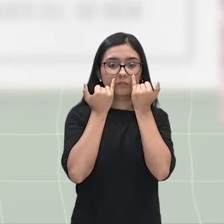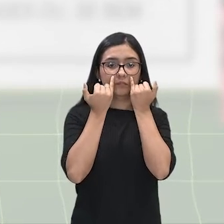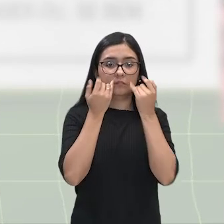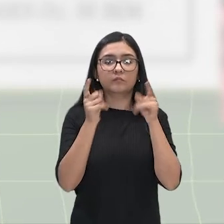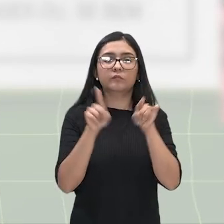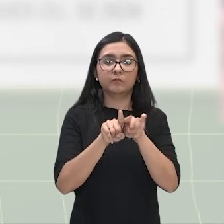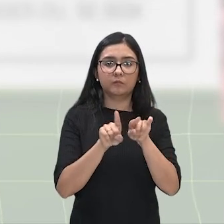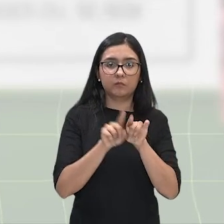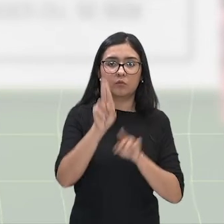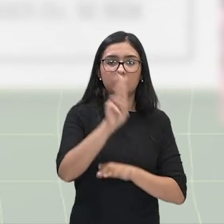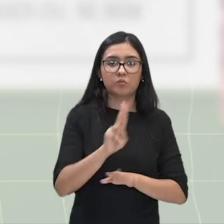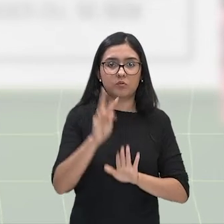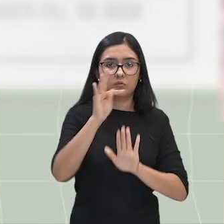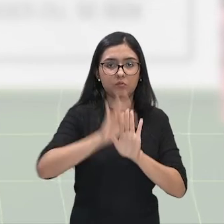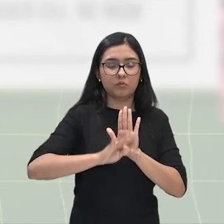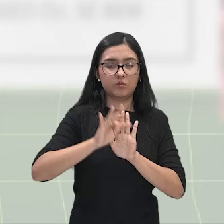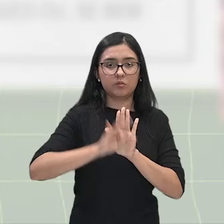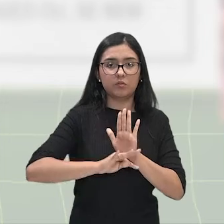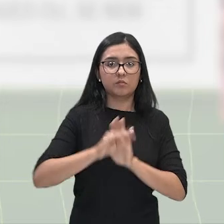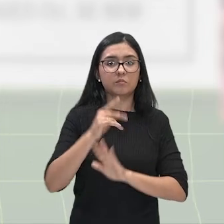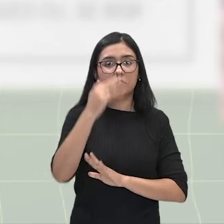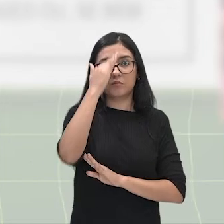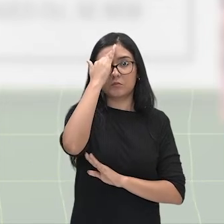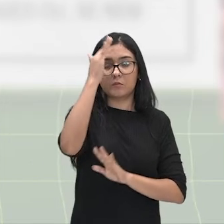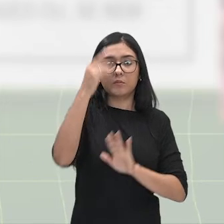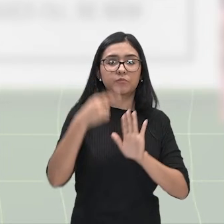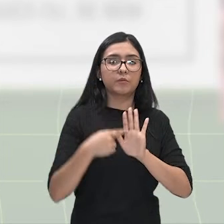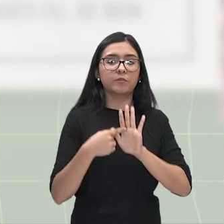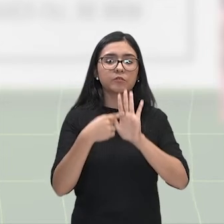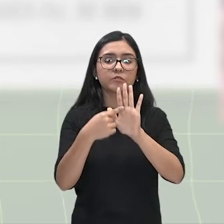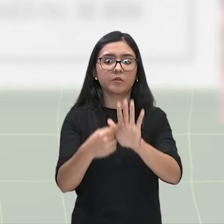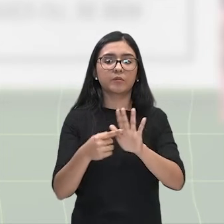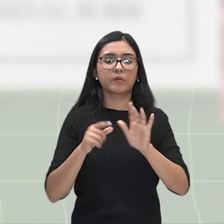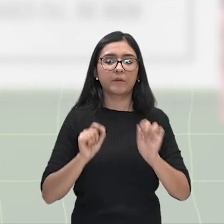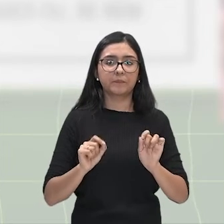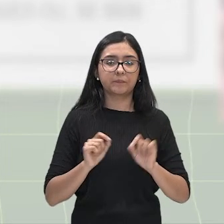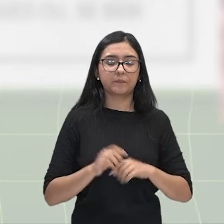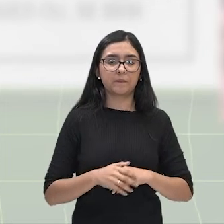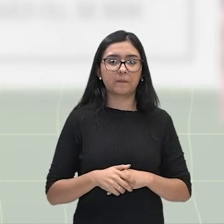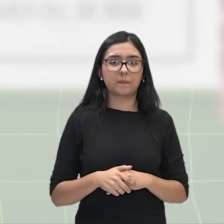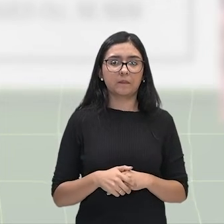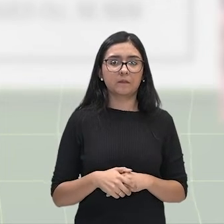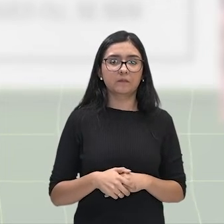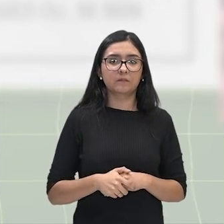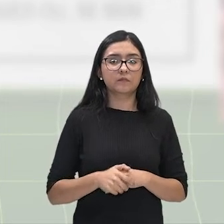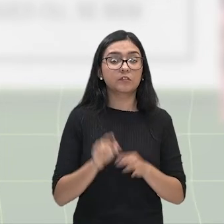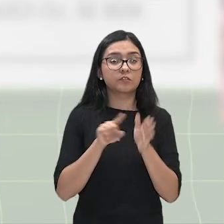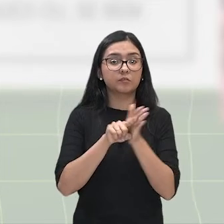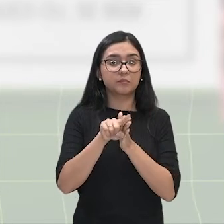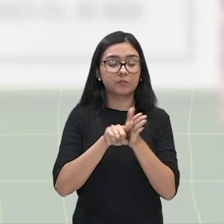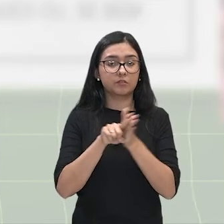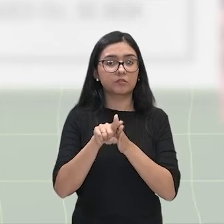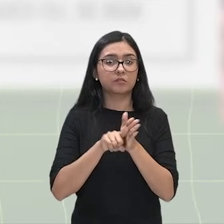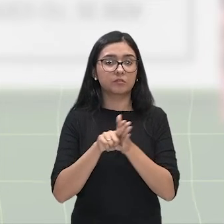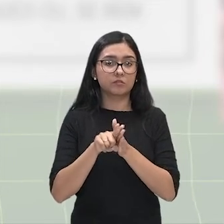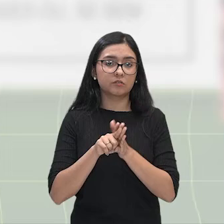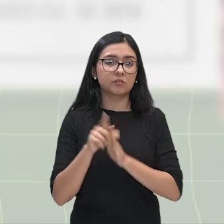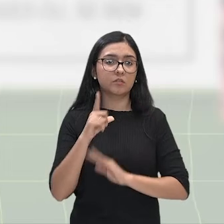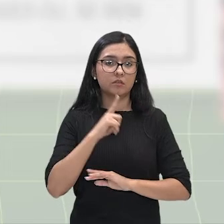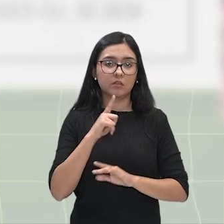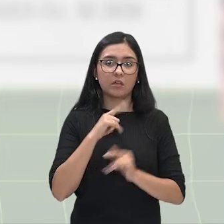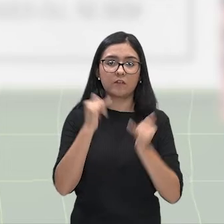de dados, principalmente para mostrar, né, nas pesquisas que fazem, eles trazem os